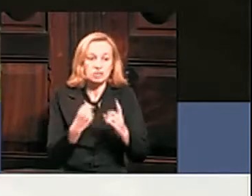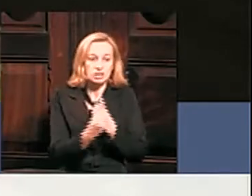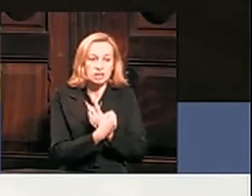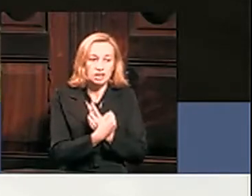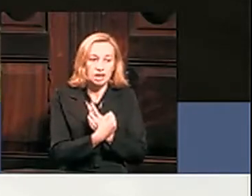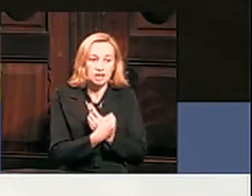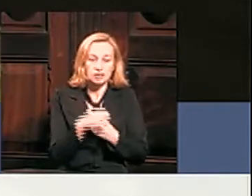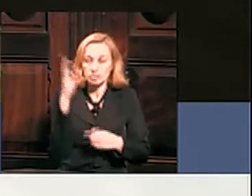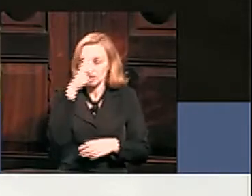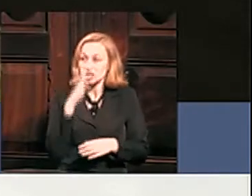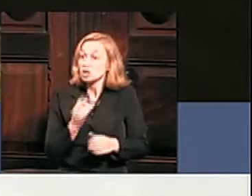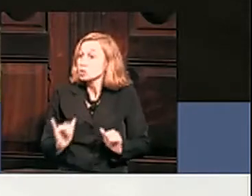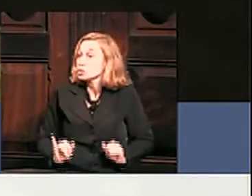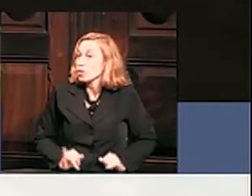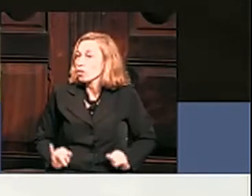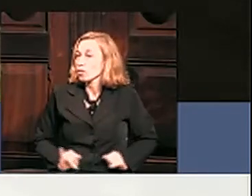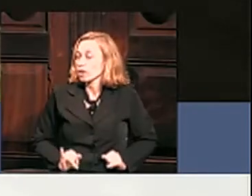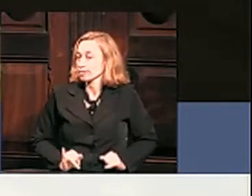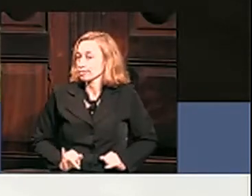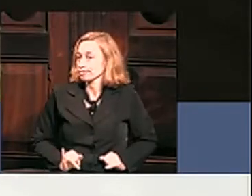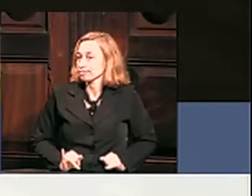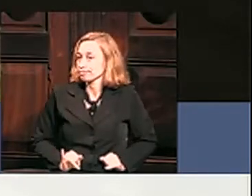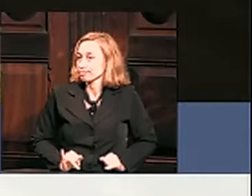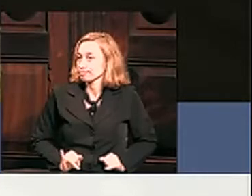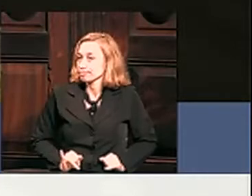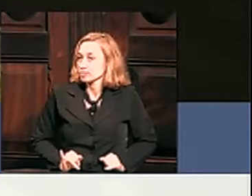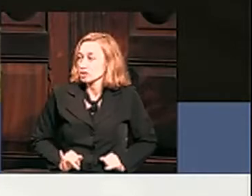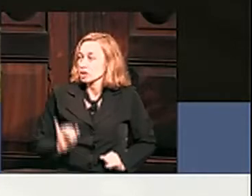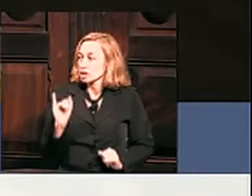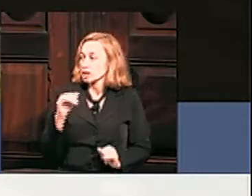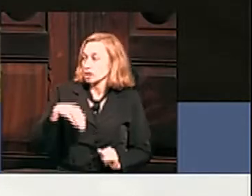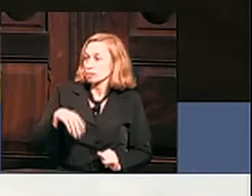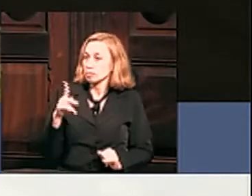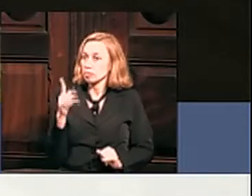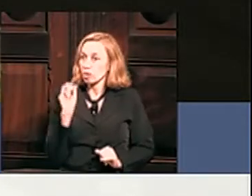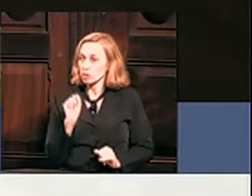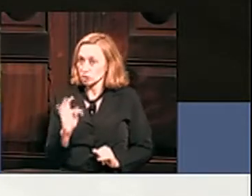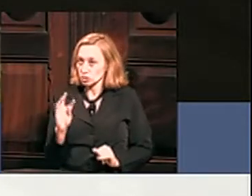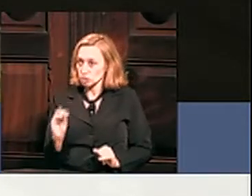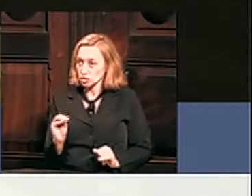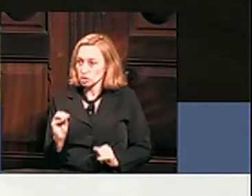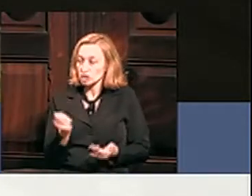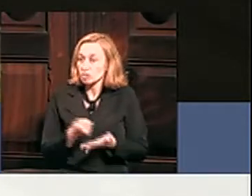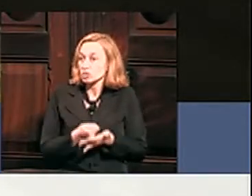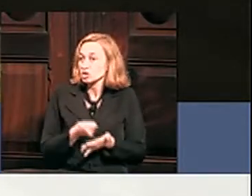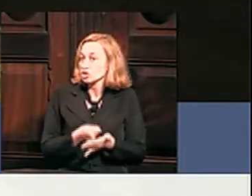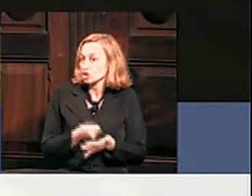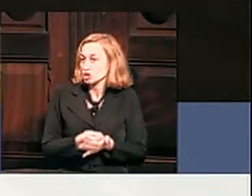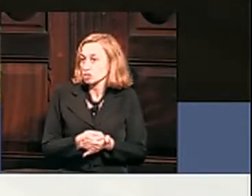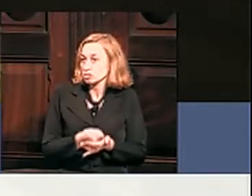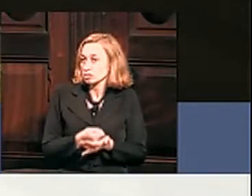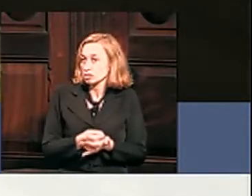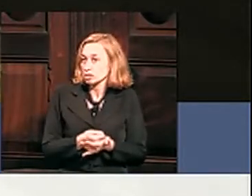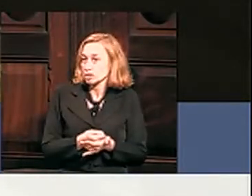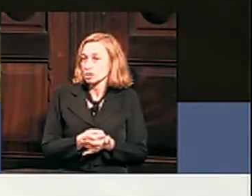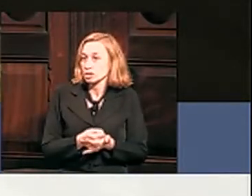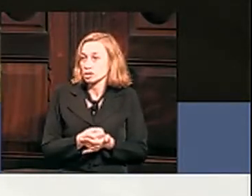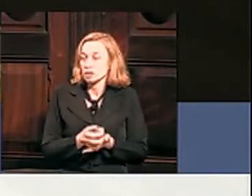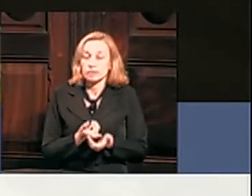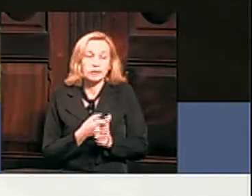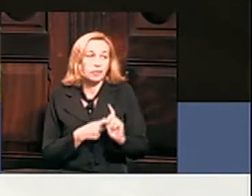fluminense, sofra com os impostos que são cobrados.